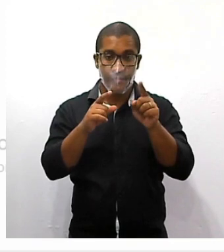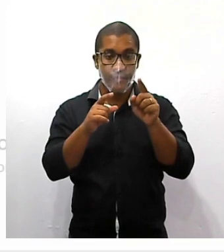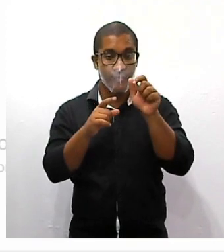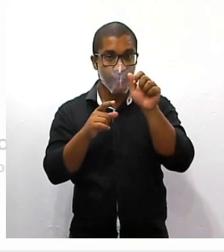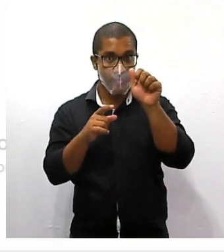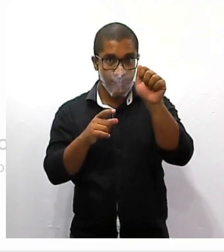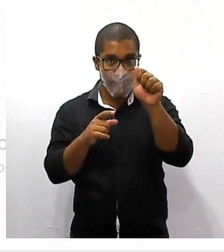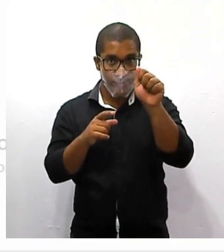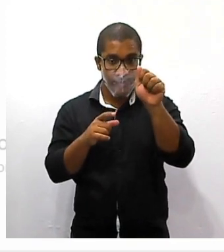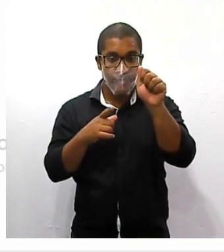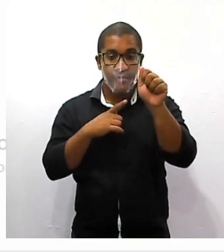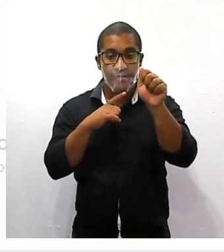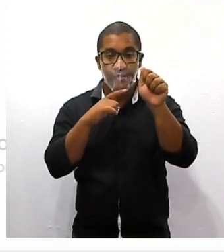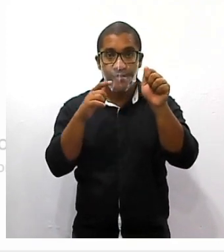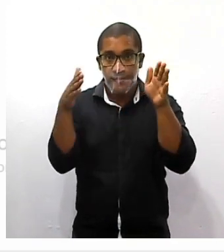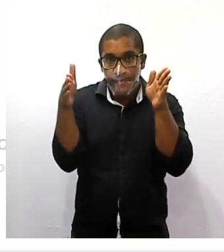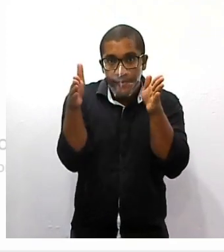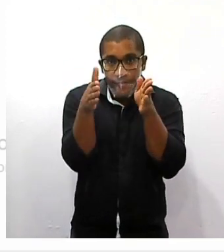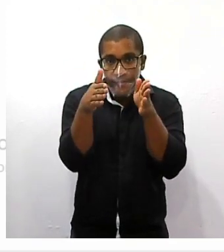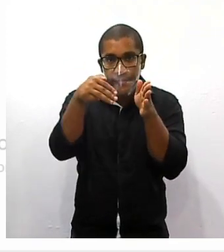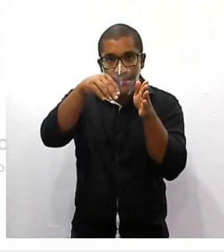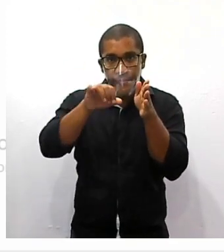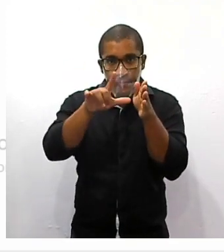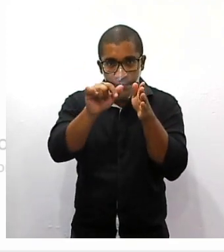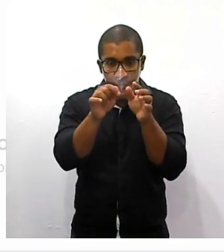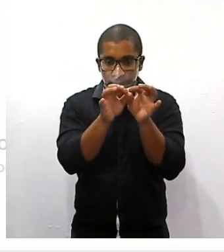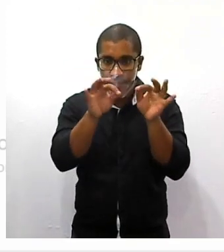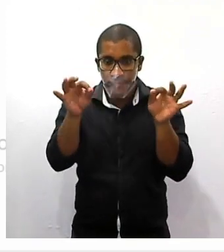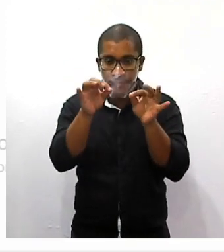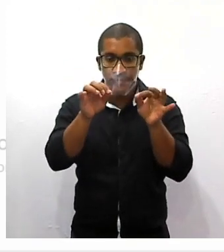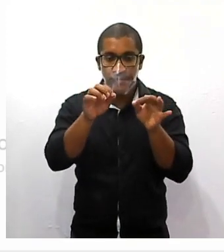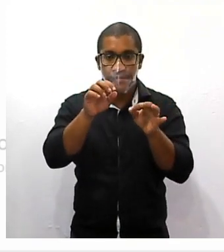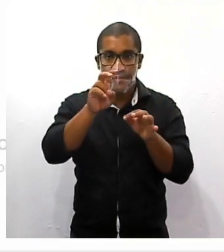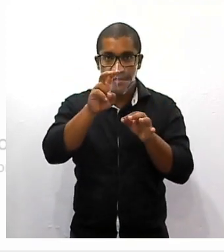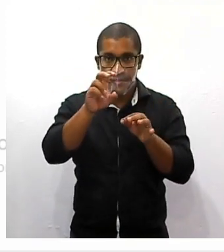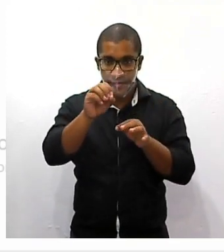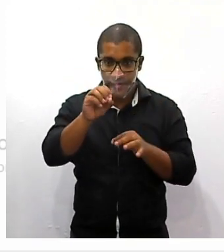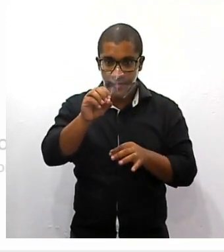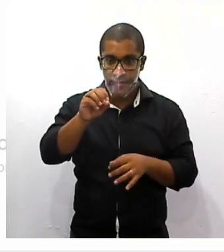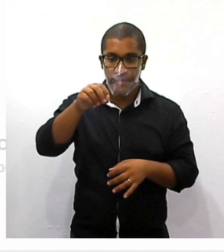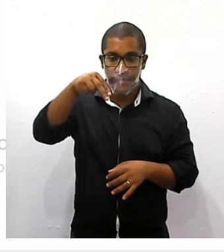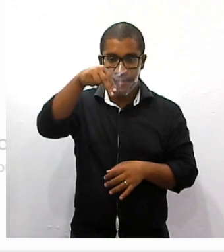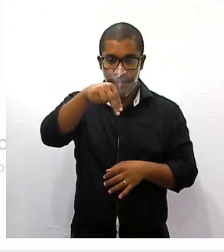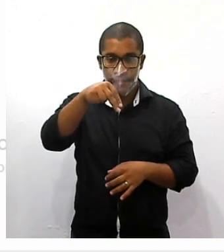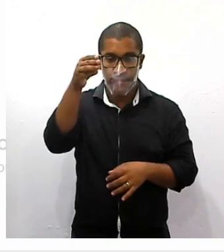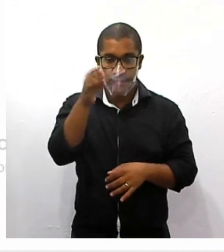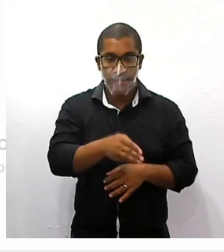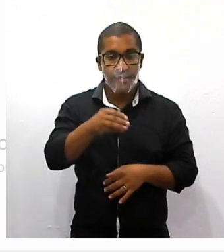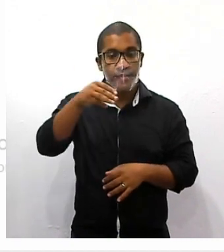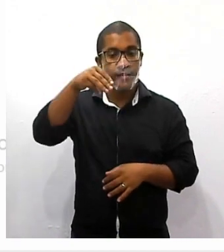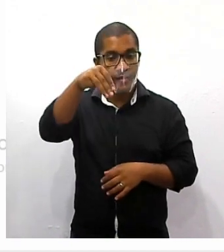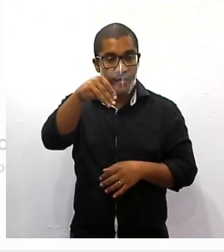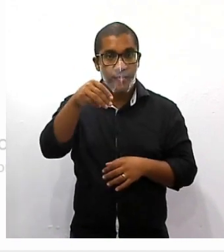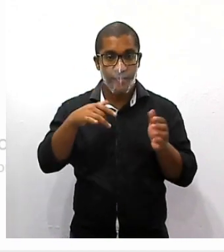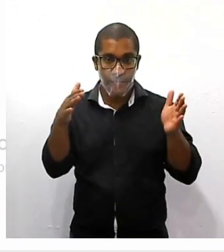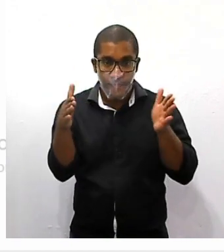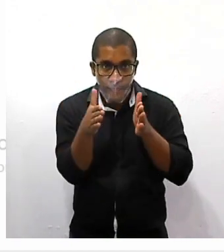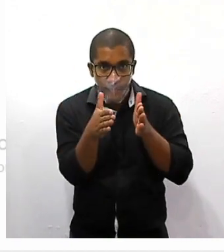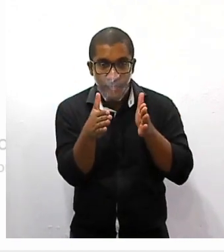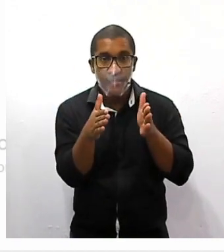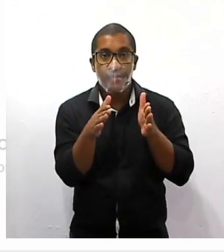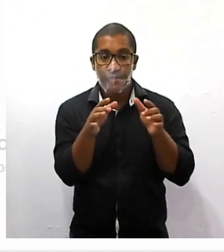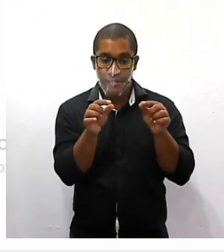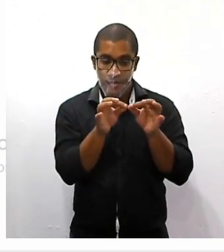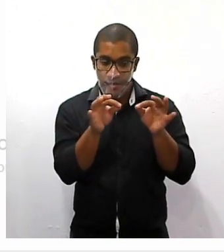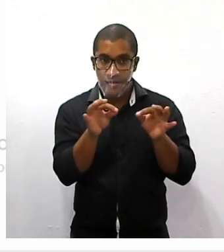figura, onde existe uma mola de constante elástica 50 newtons por metro, comprimida em 1 metro. Retirando-se